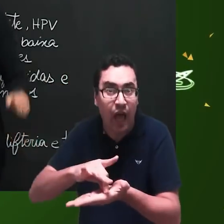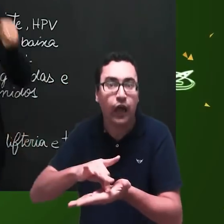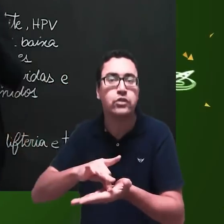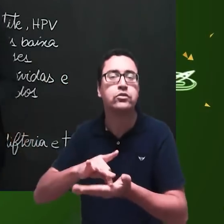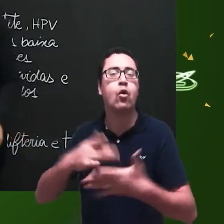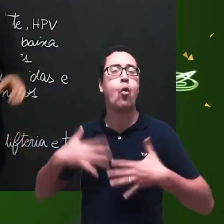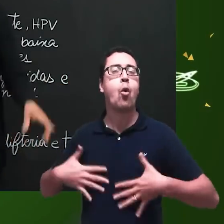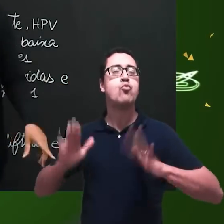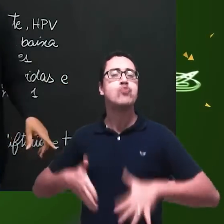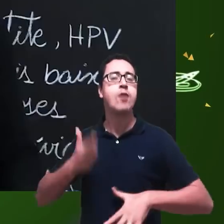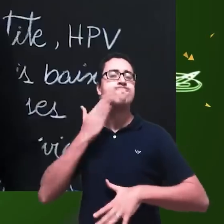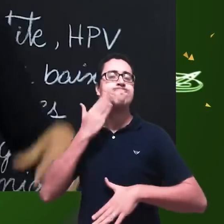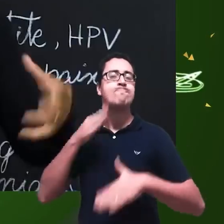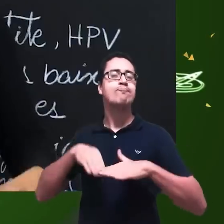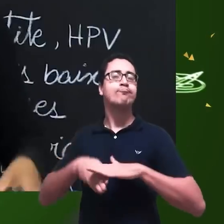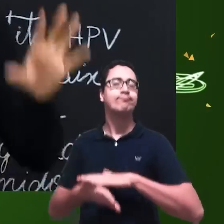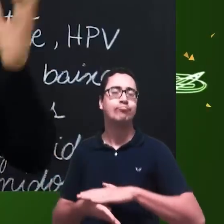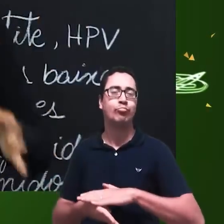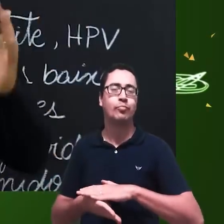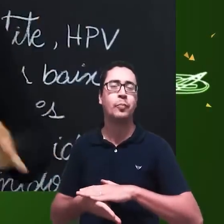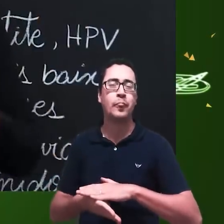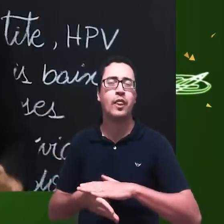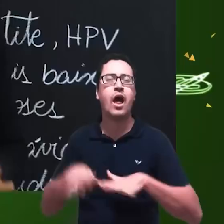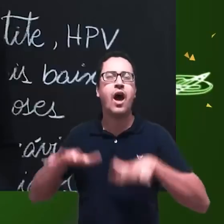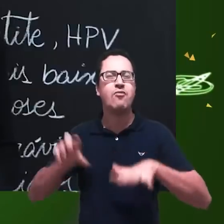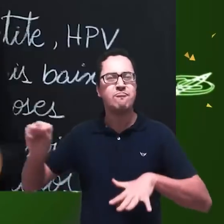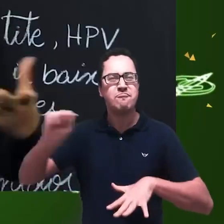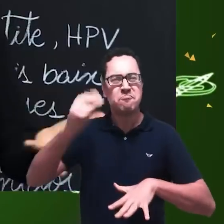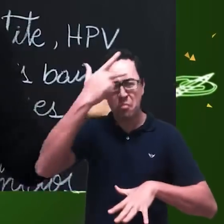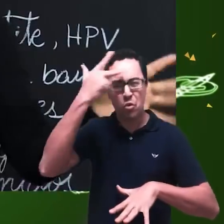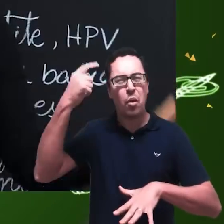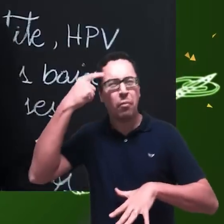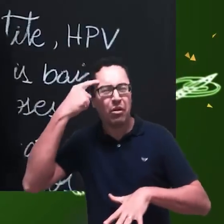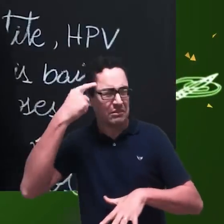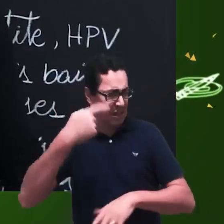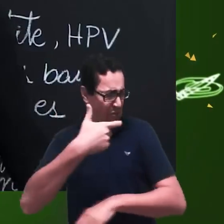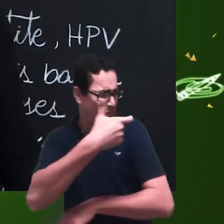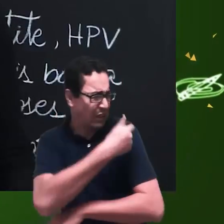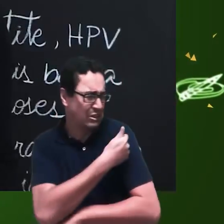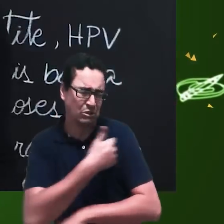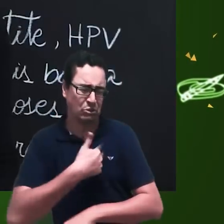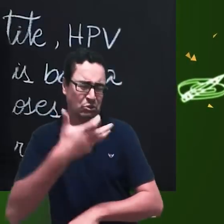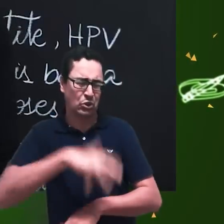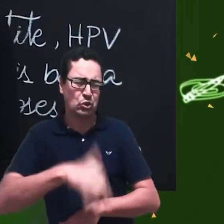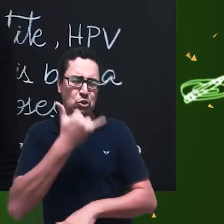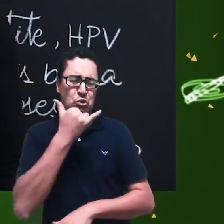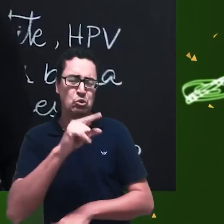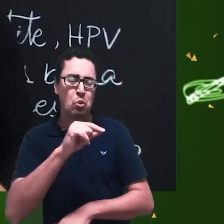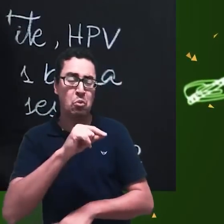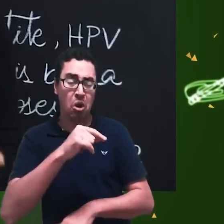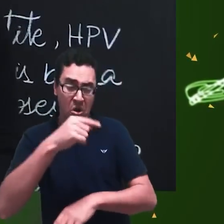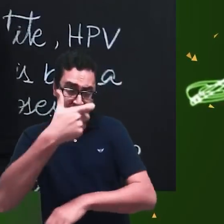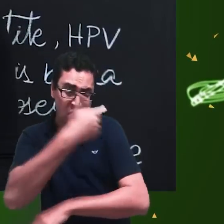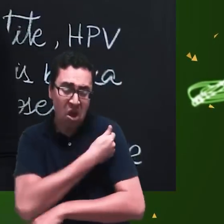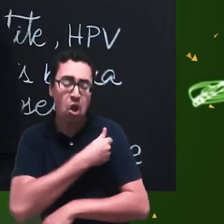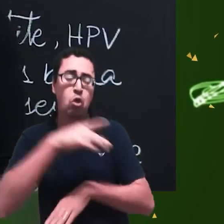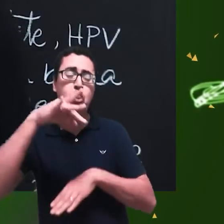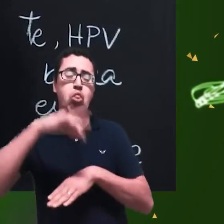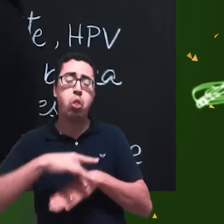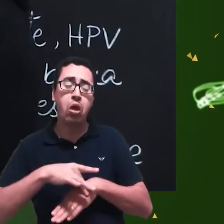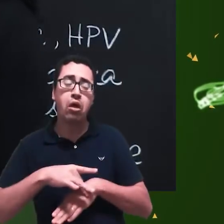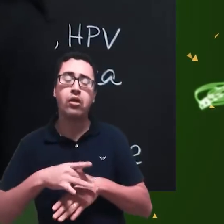não. Vacina deixa as pessoas doentes e eu não vou mais tomar vacina. Não, não vá por esse caminho. Uma medida de